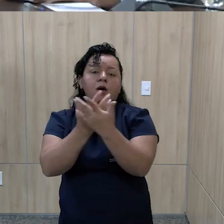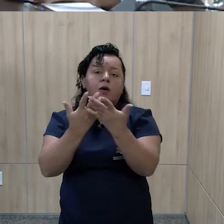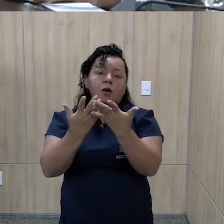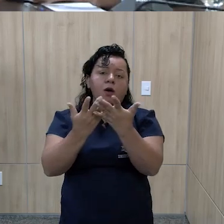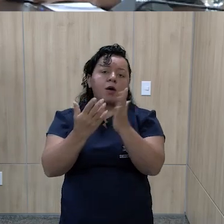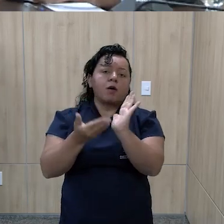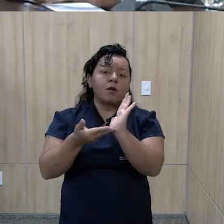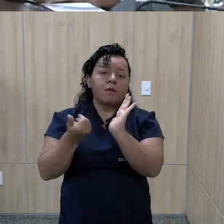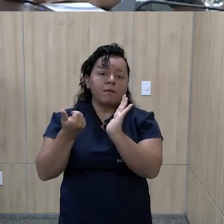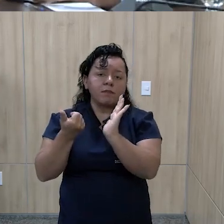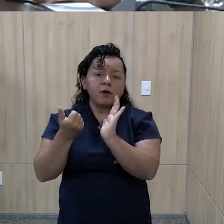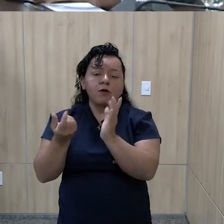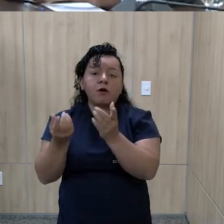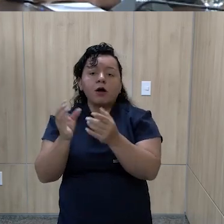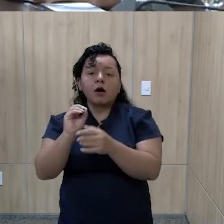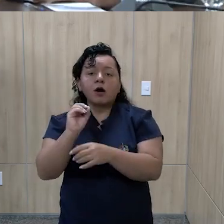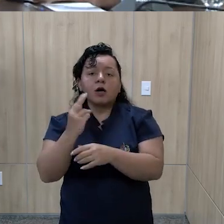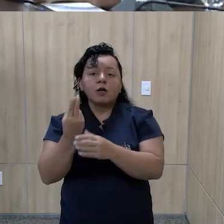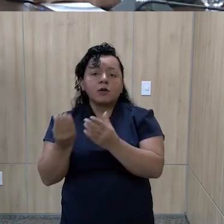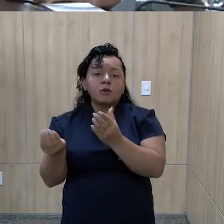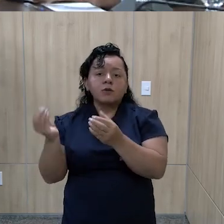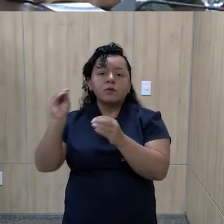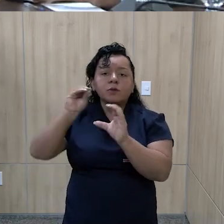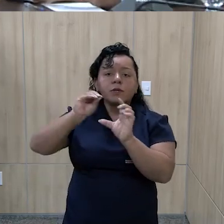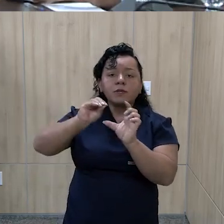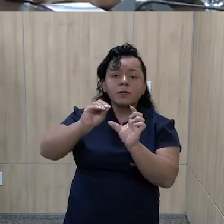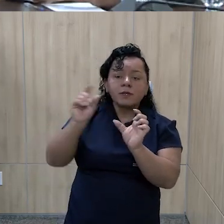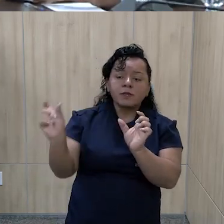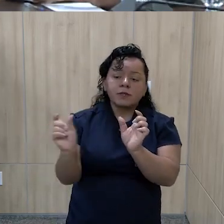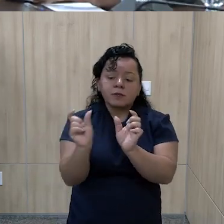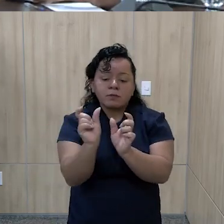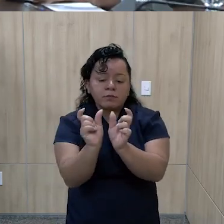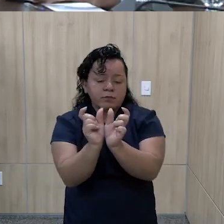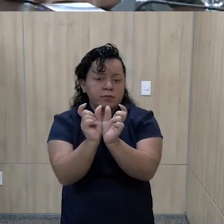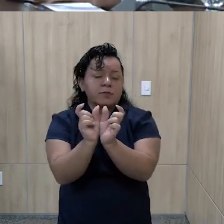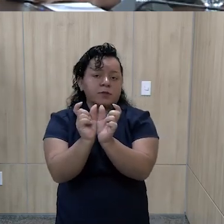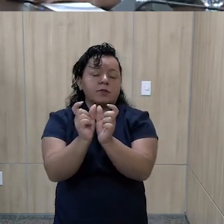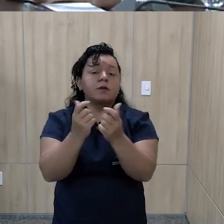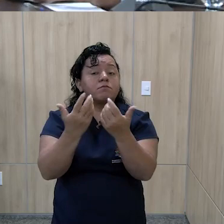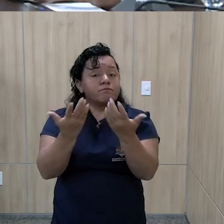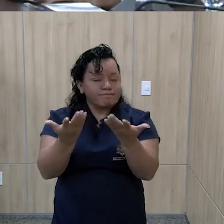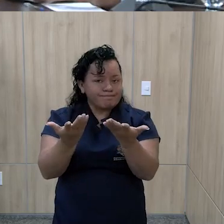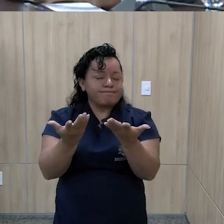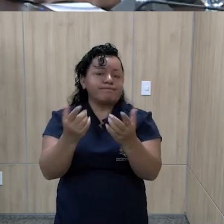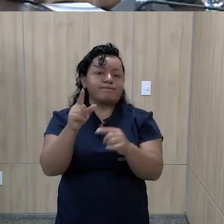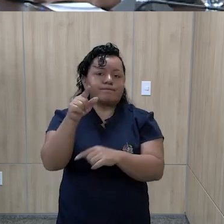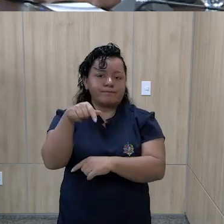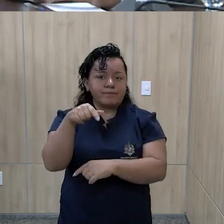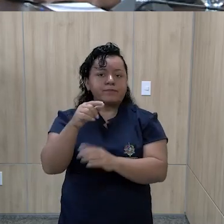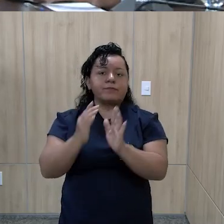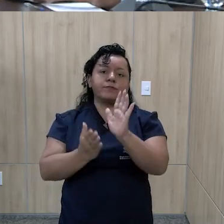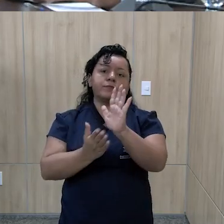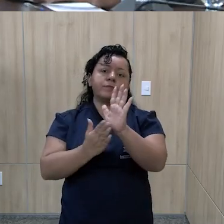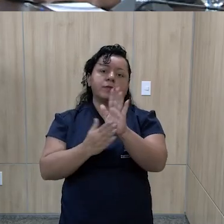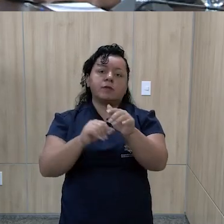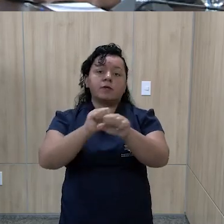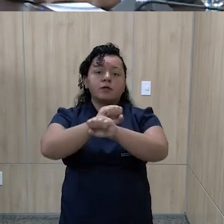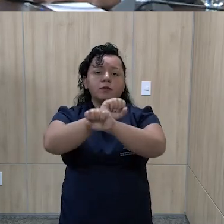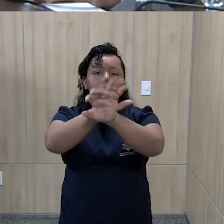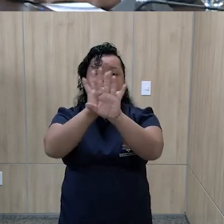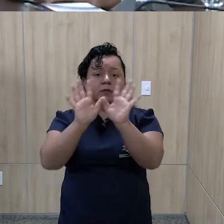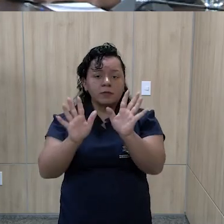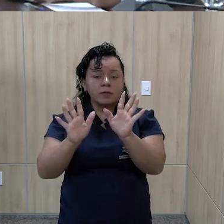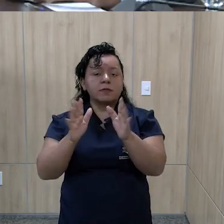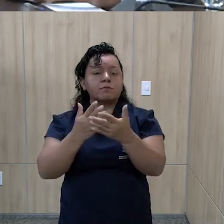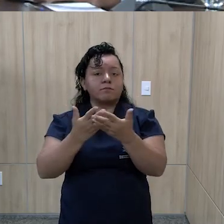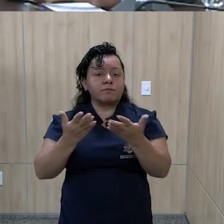ou missão distorção ao mesmo um acréscimo de fonemas então trata-se aí apenas de